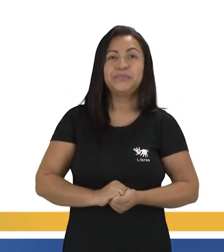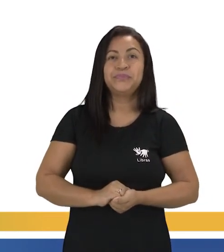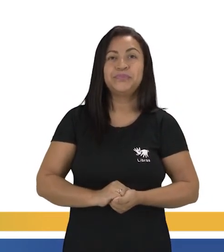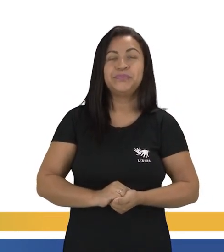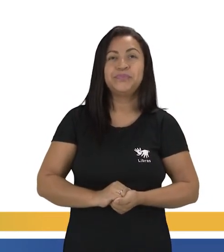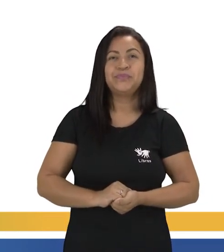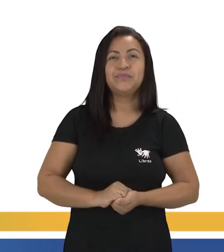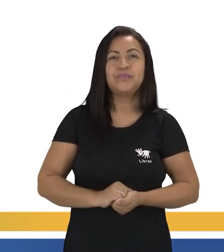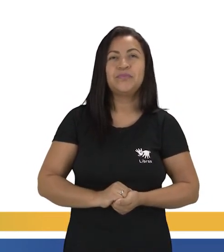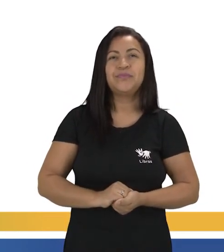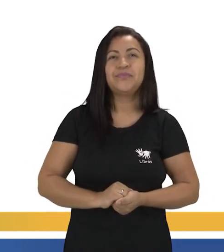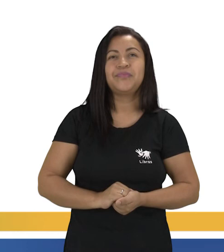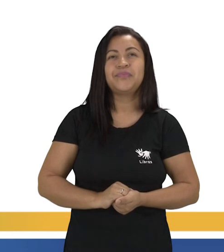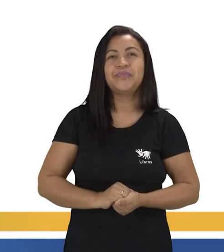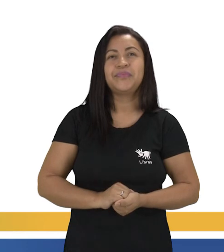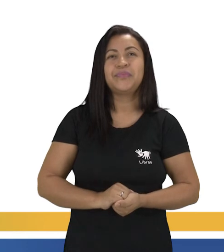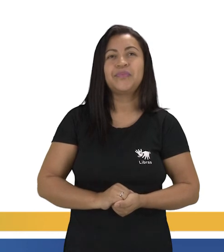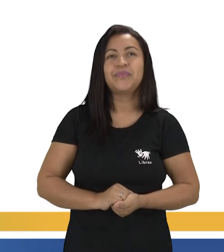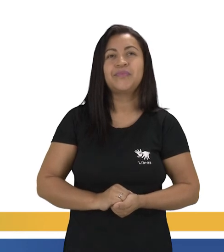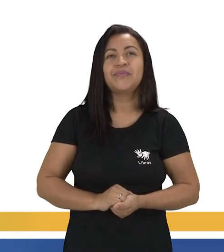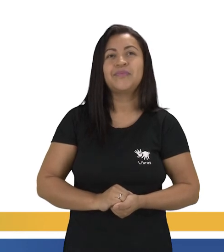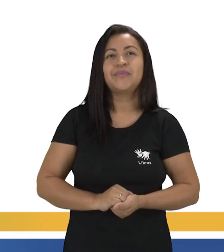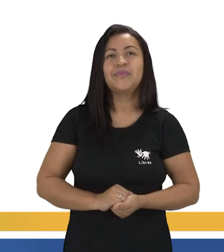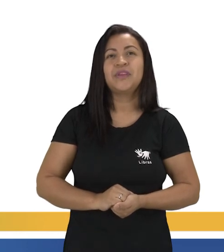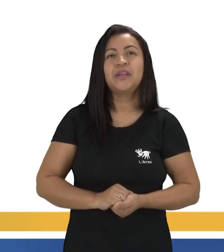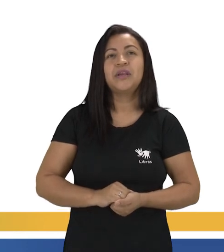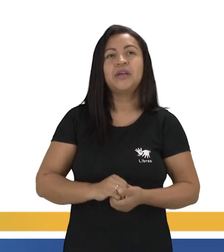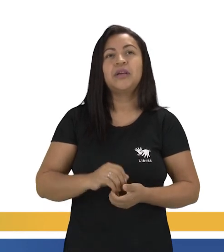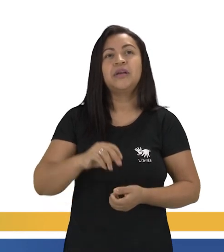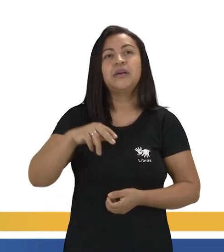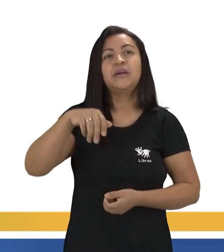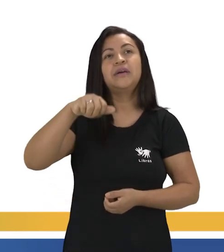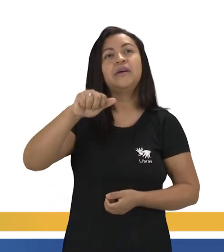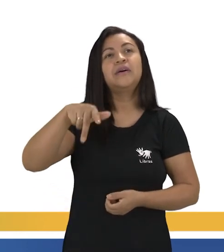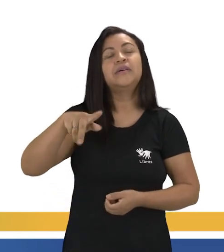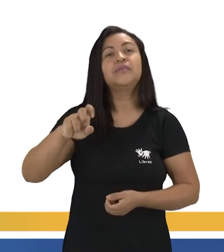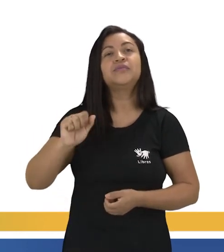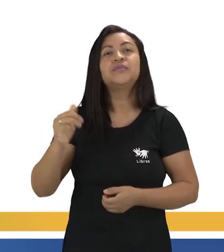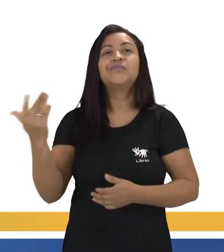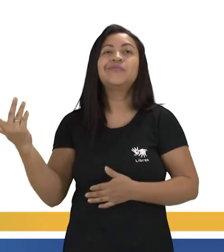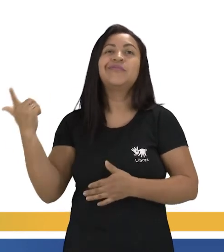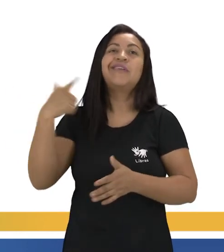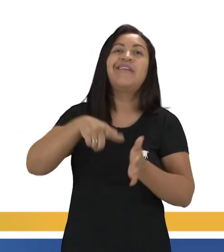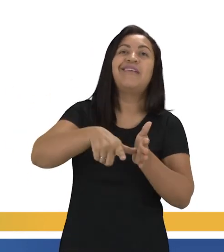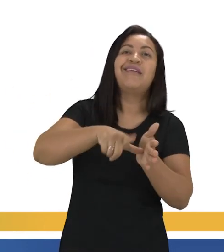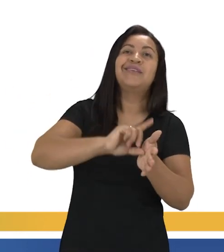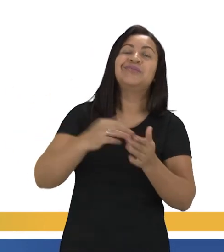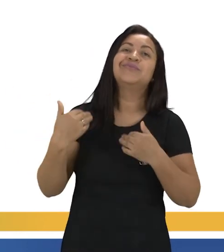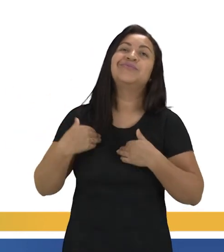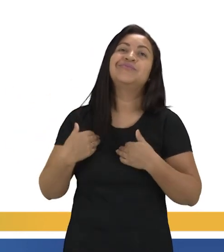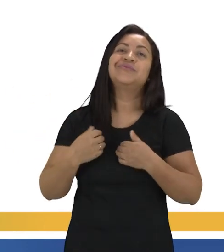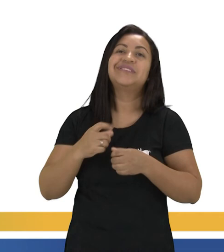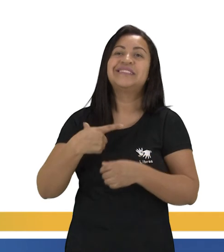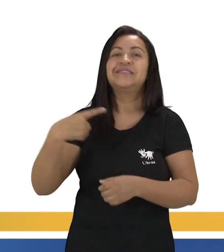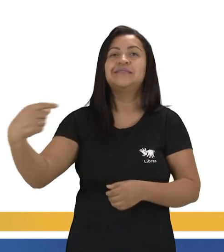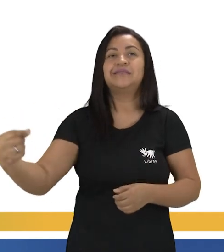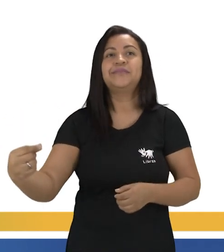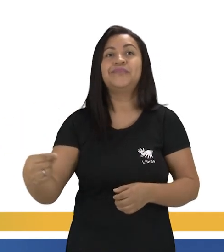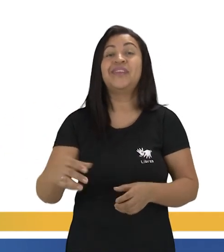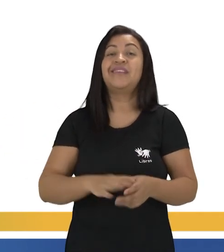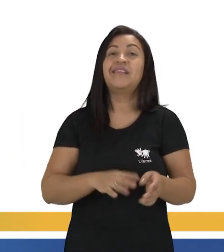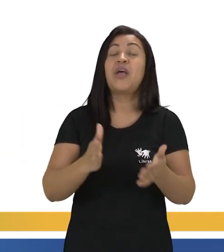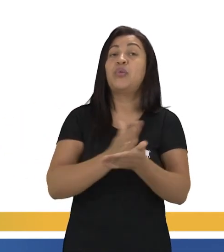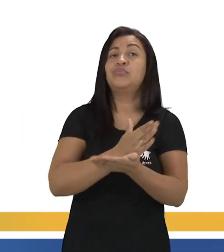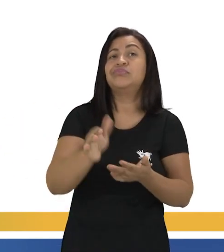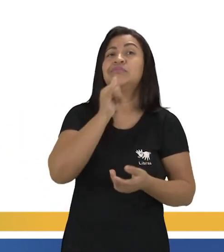didn't arrive until I had left. A Anne não chegou até que eu tinha saído. Ok? Esses são